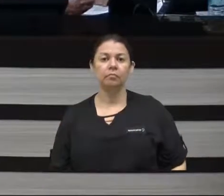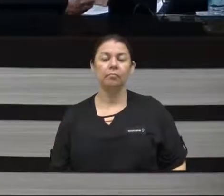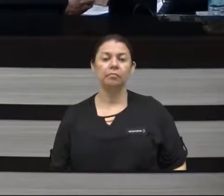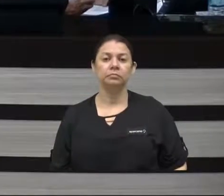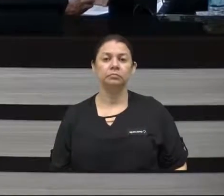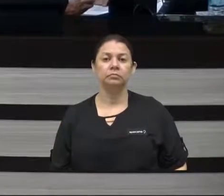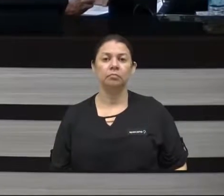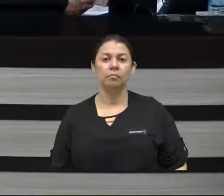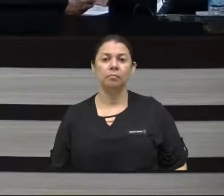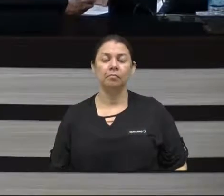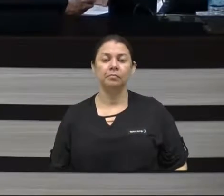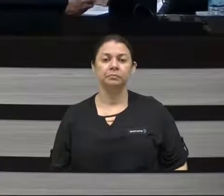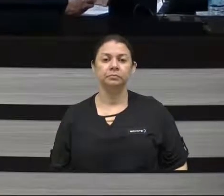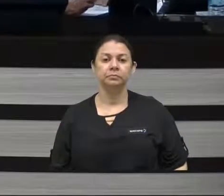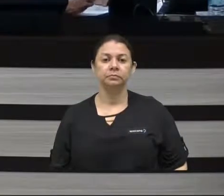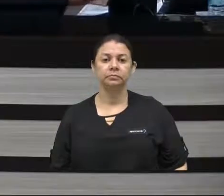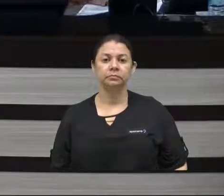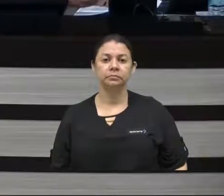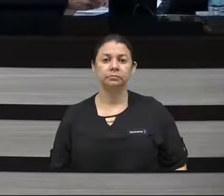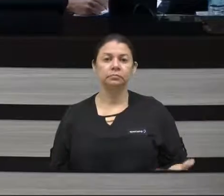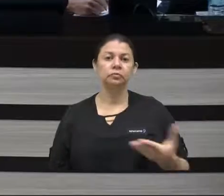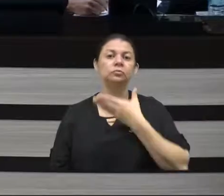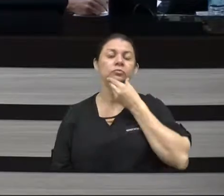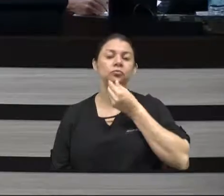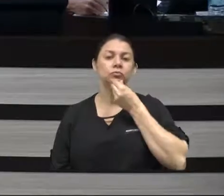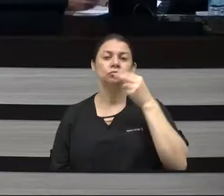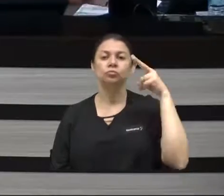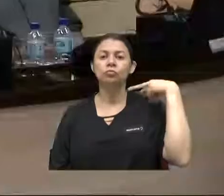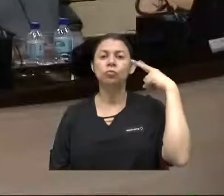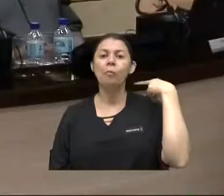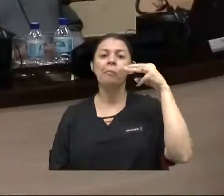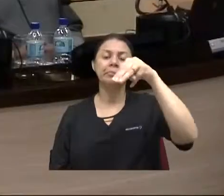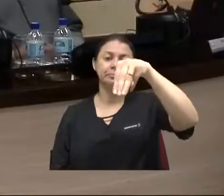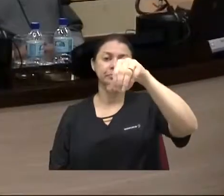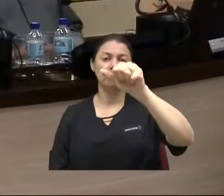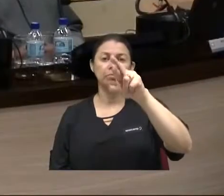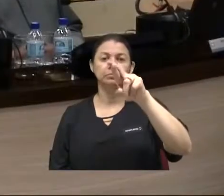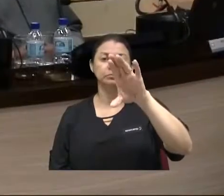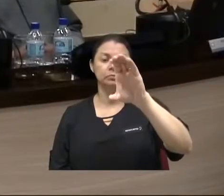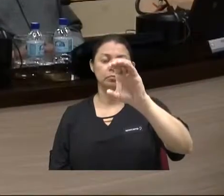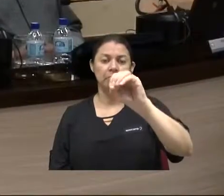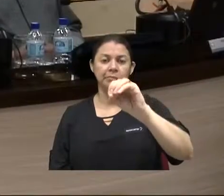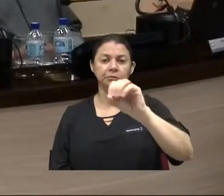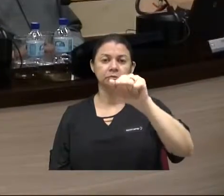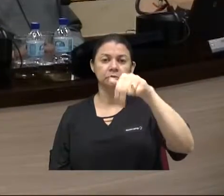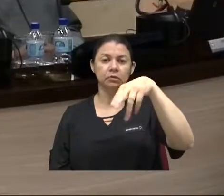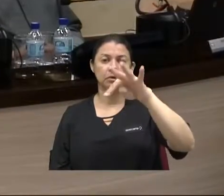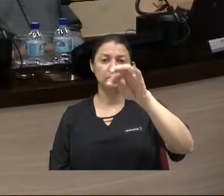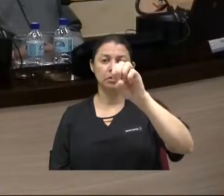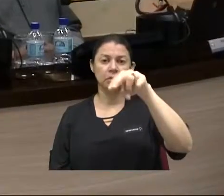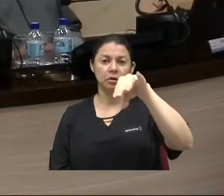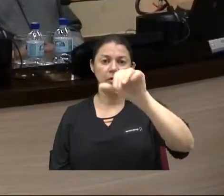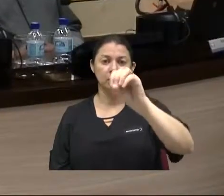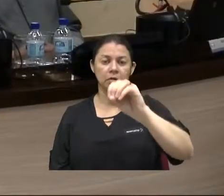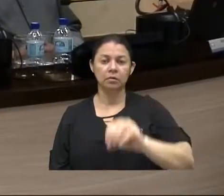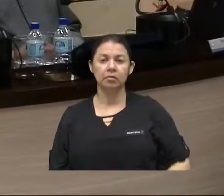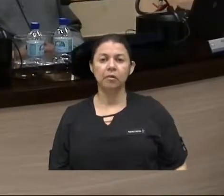Como vota o vereador Marco Antônio Xavier? Eu voto pastor Newton